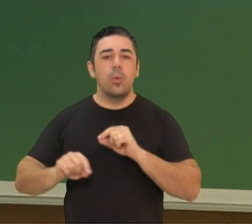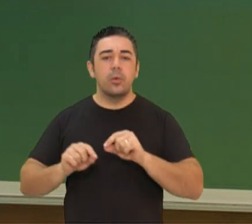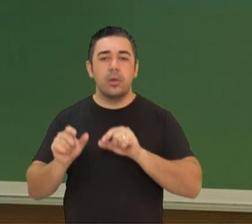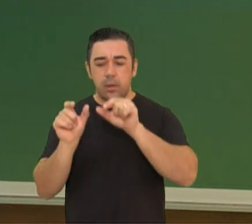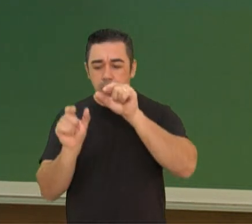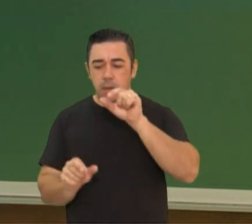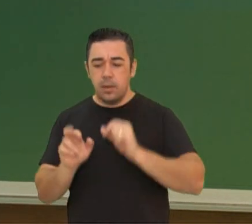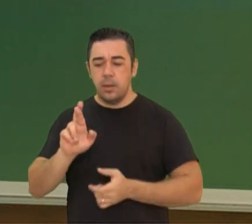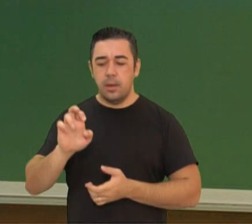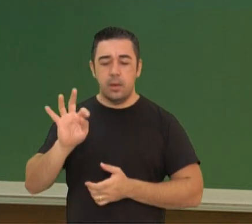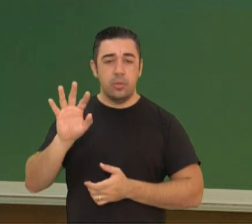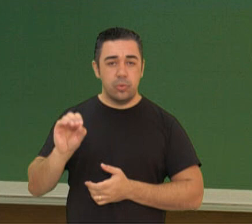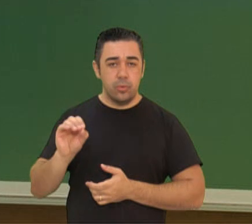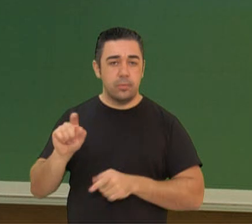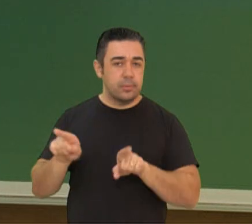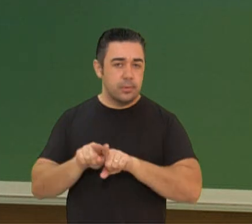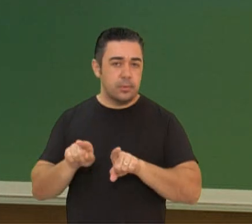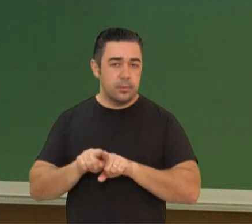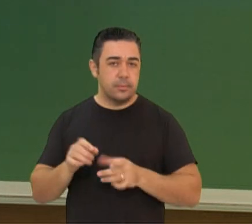é o ânus.